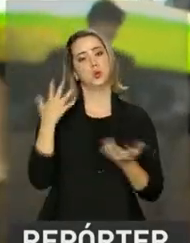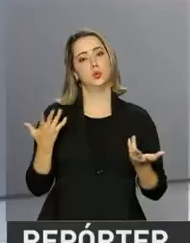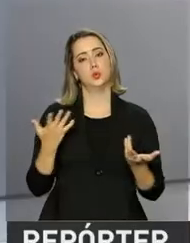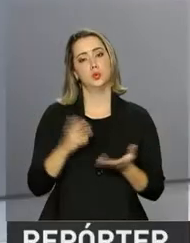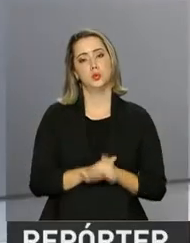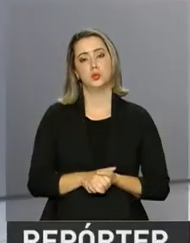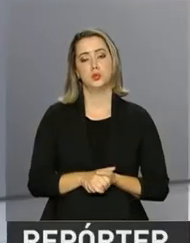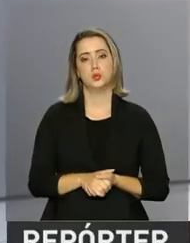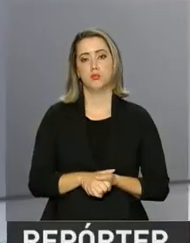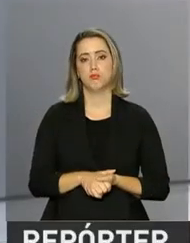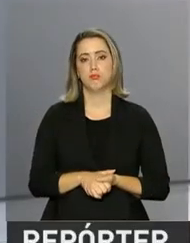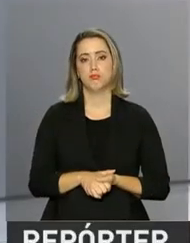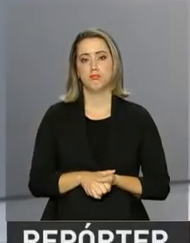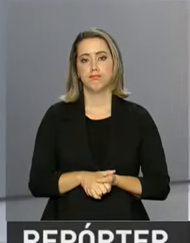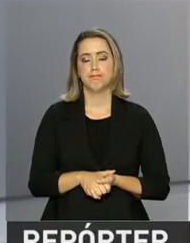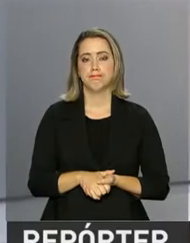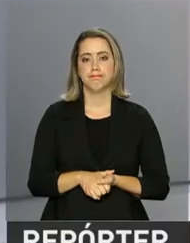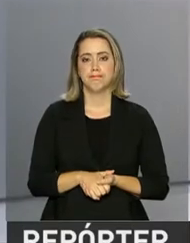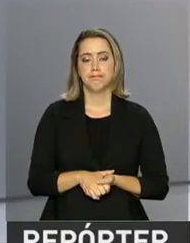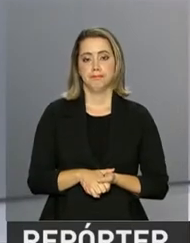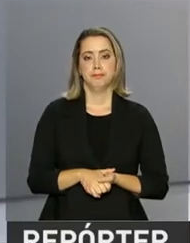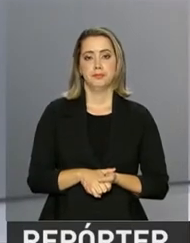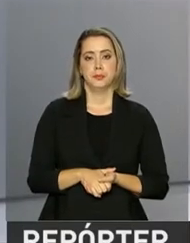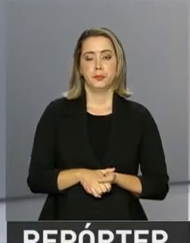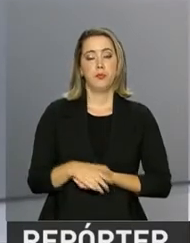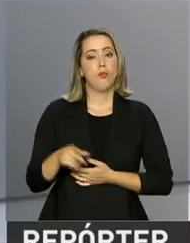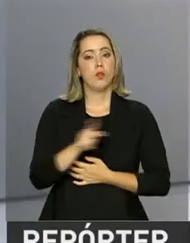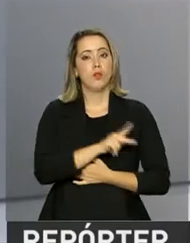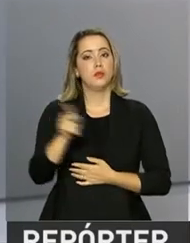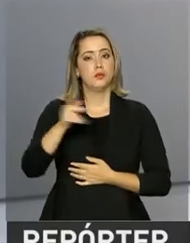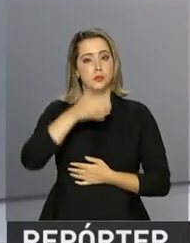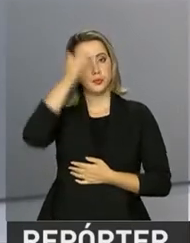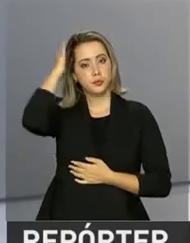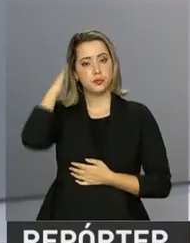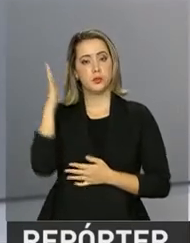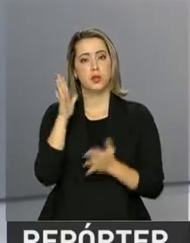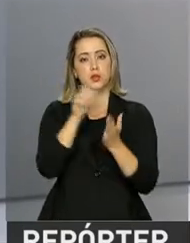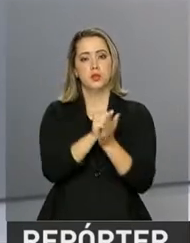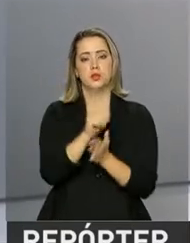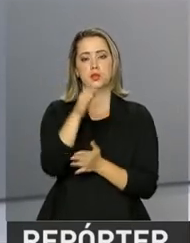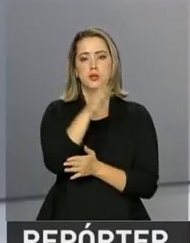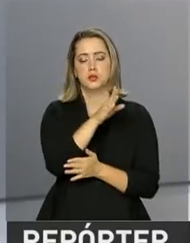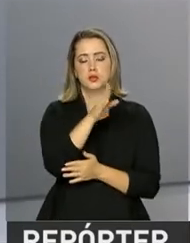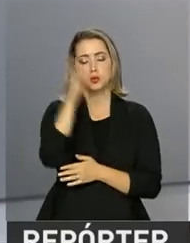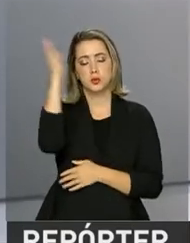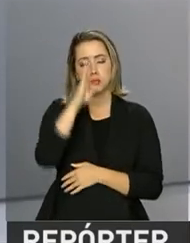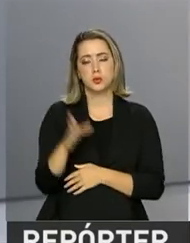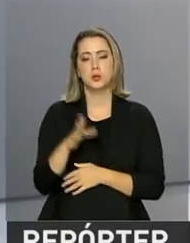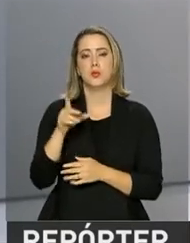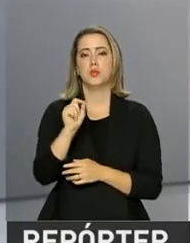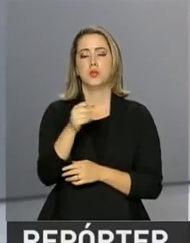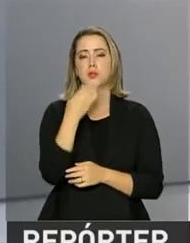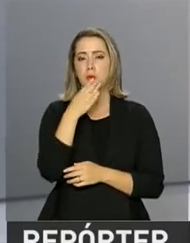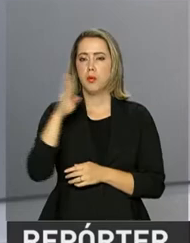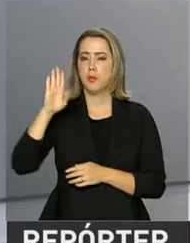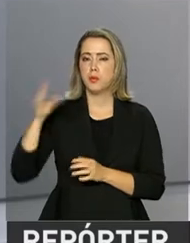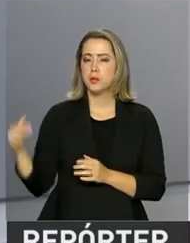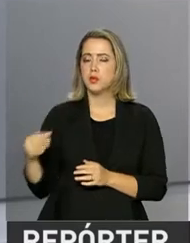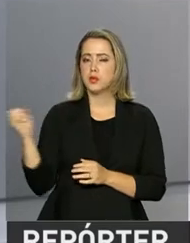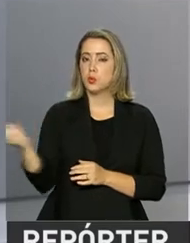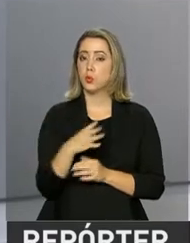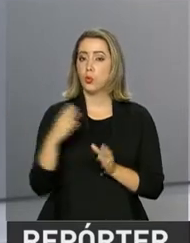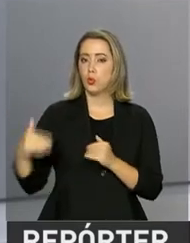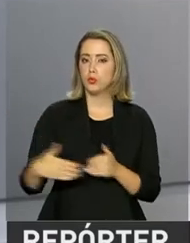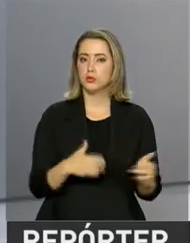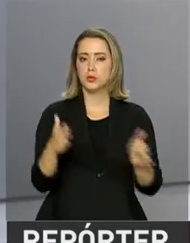profissional. O presidente Michel Temer assumiu o Brasil com a promessa de dar um novo rumo ao país. Para isso, o